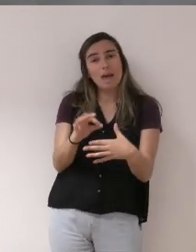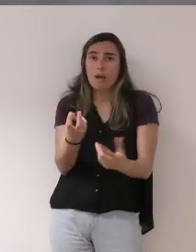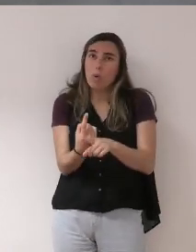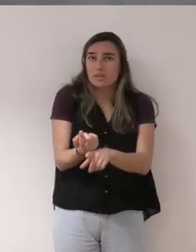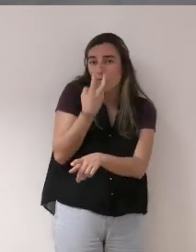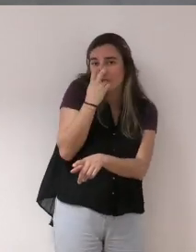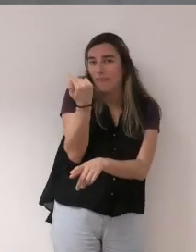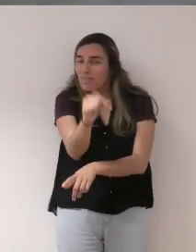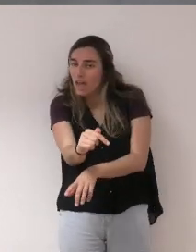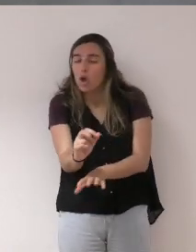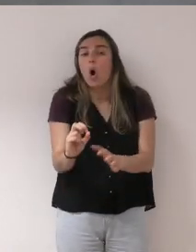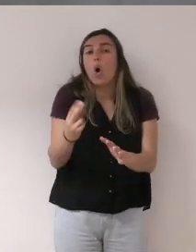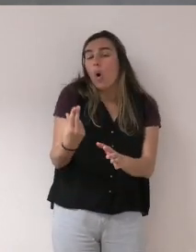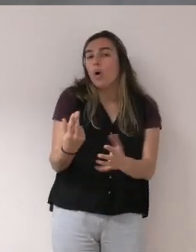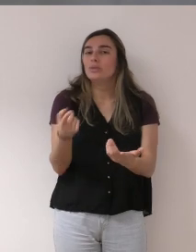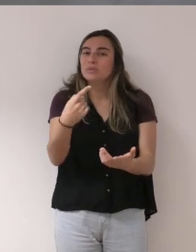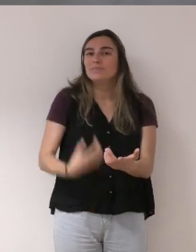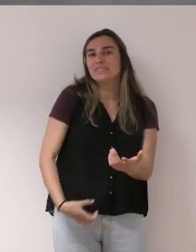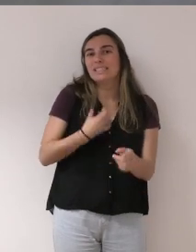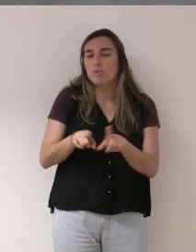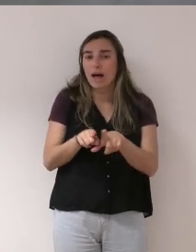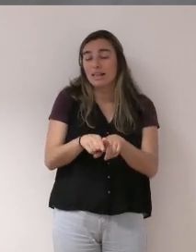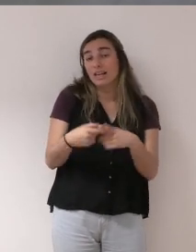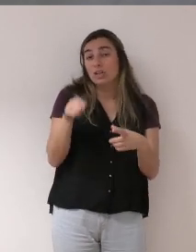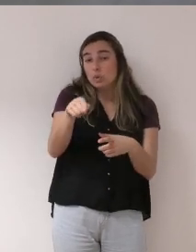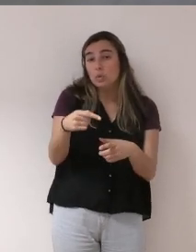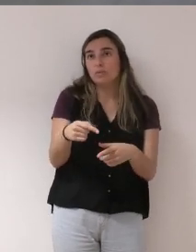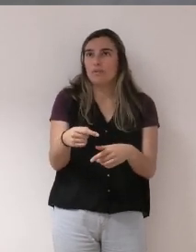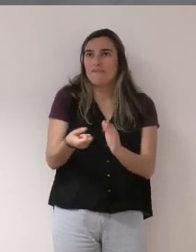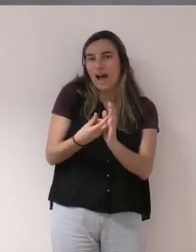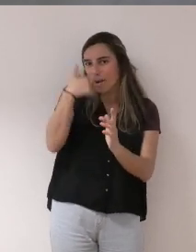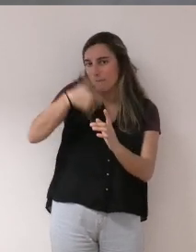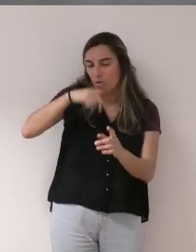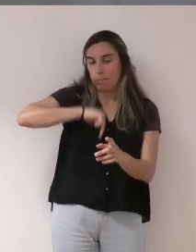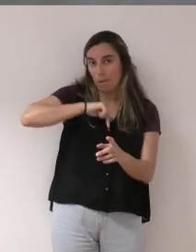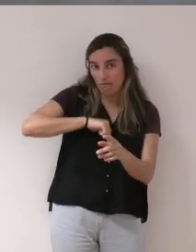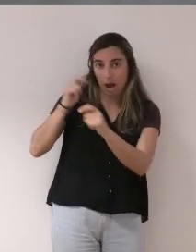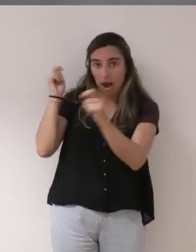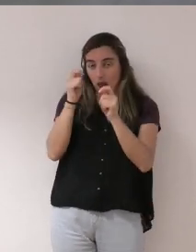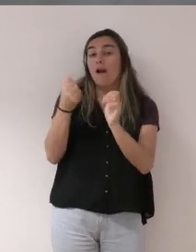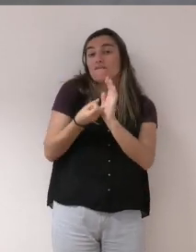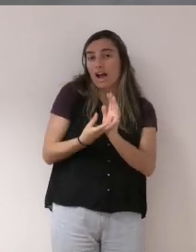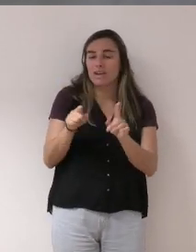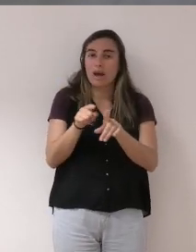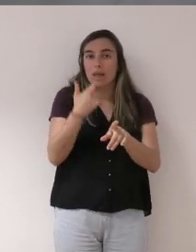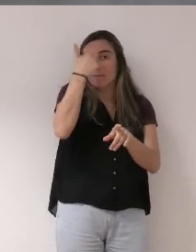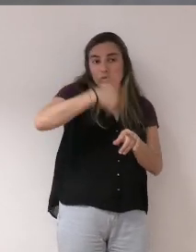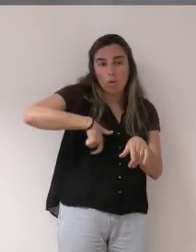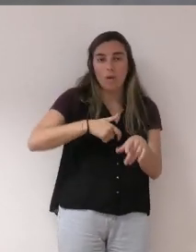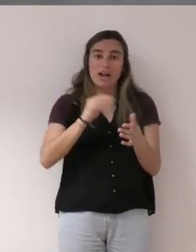ou se há aqui uma questão que é a questão das suas várias personas, sobretudo o ensaísta e o